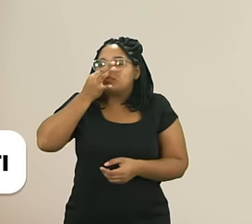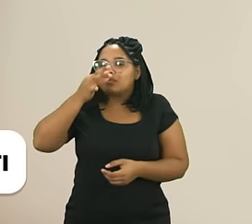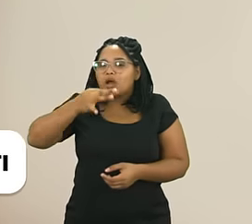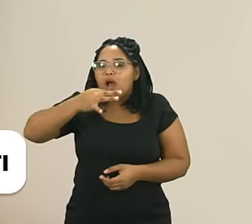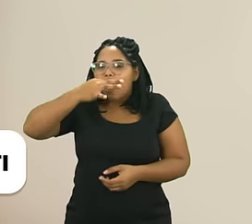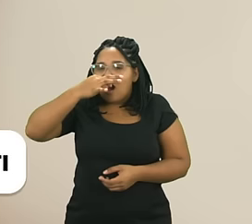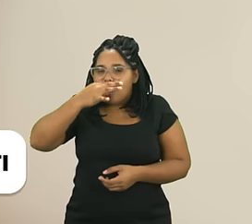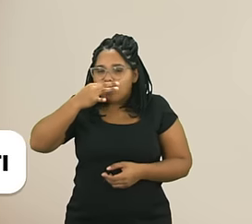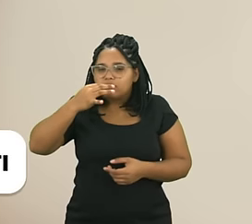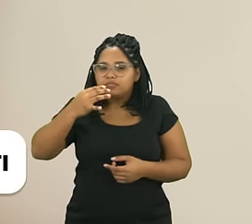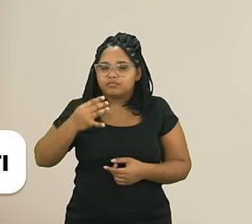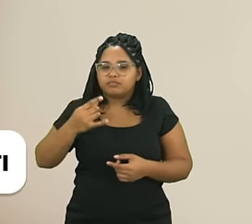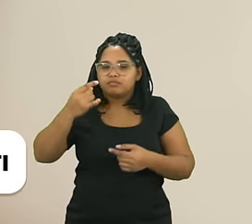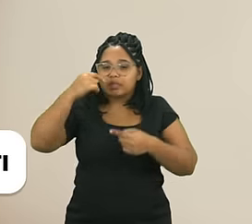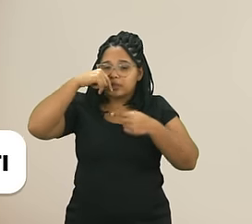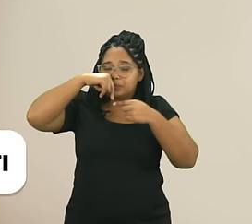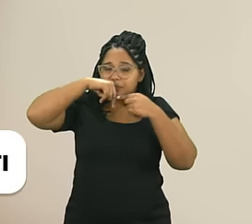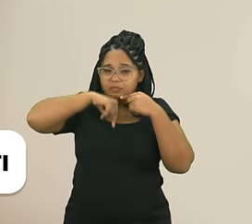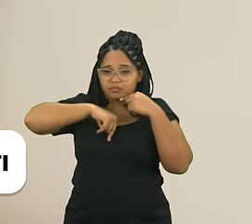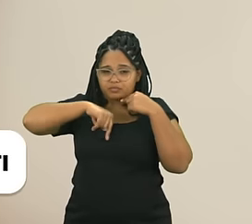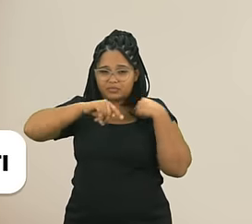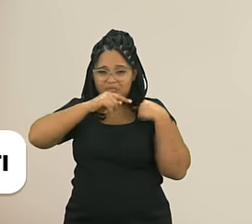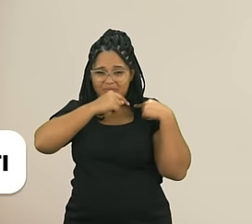Já acharam aí?